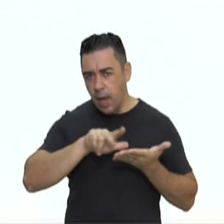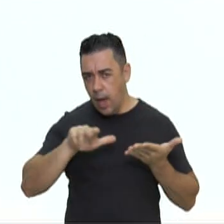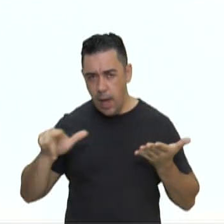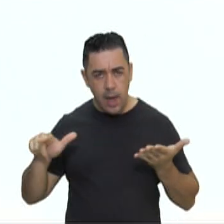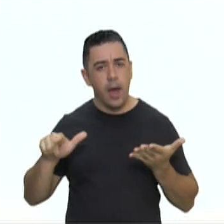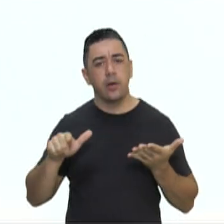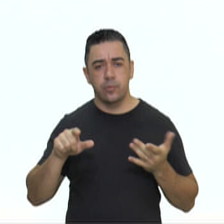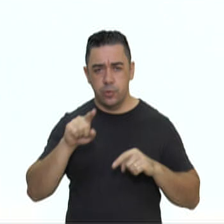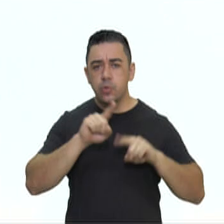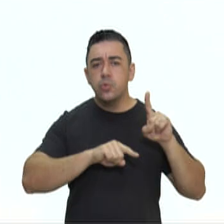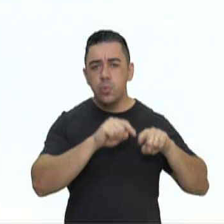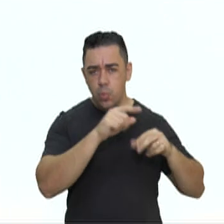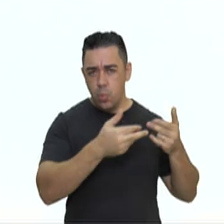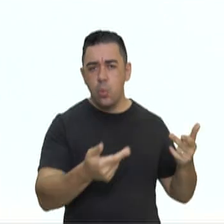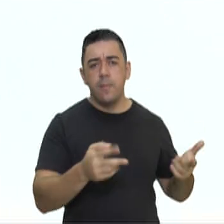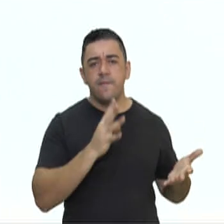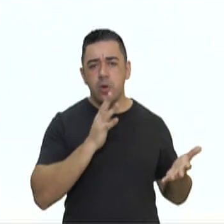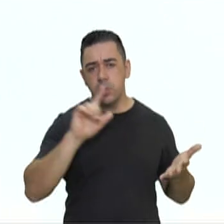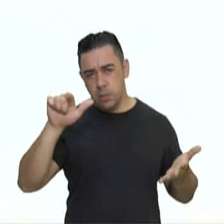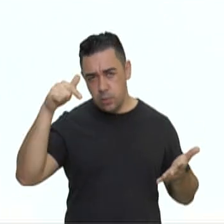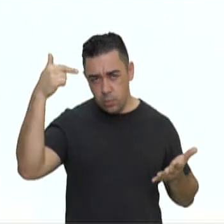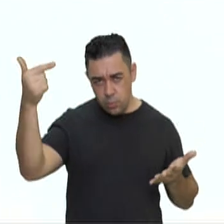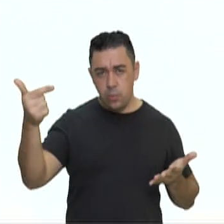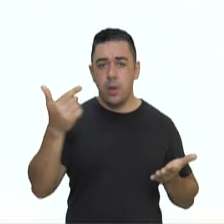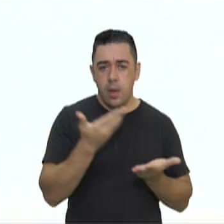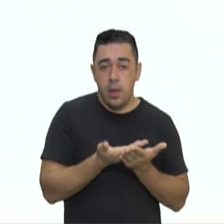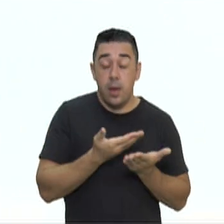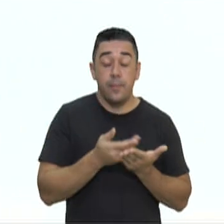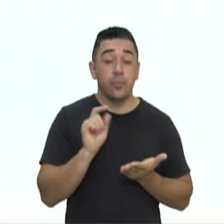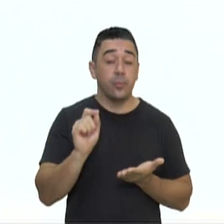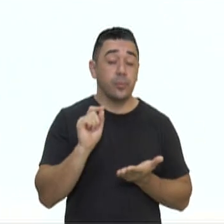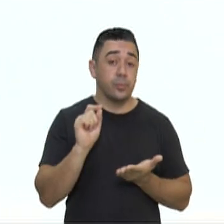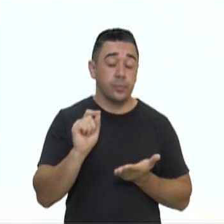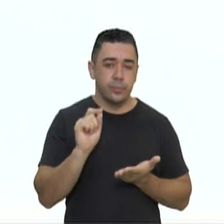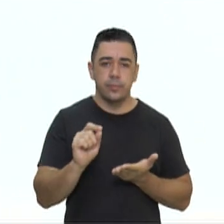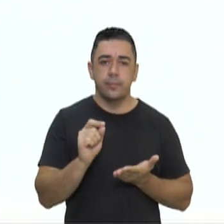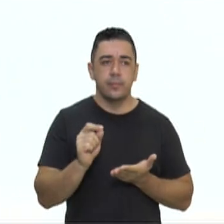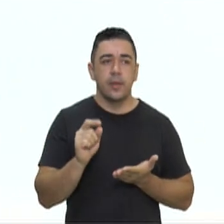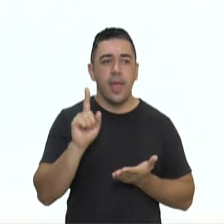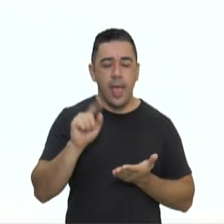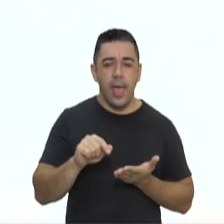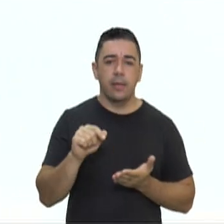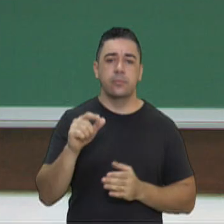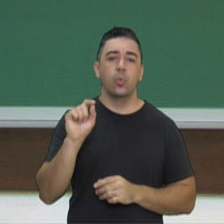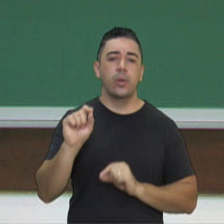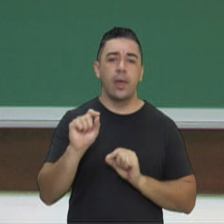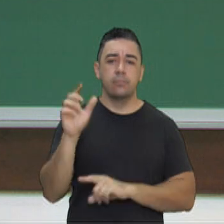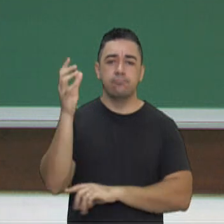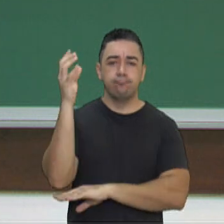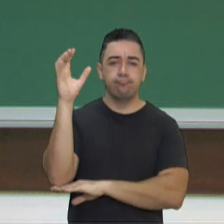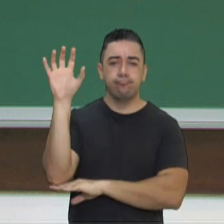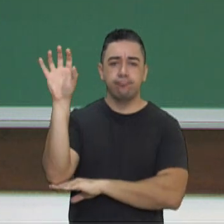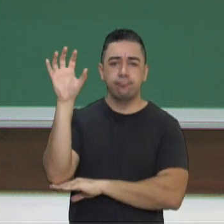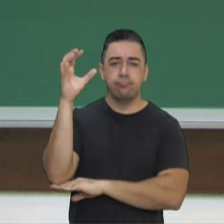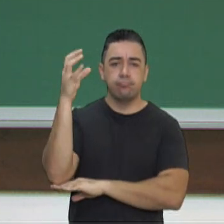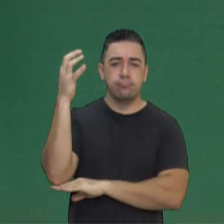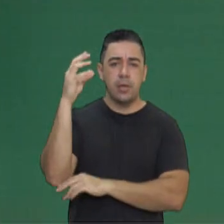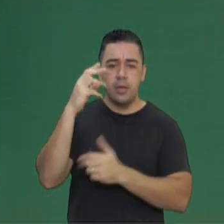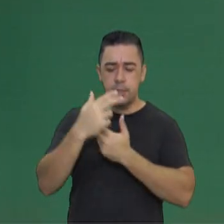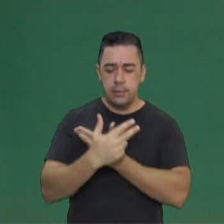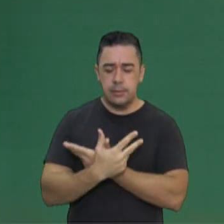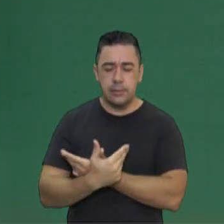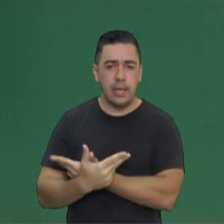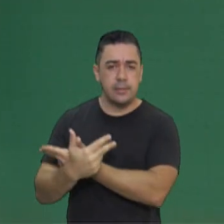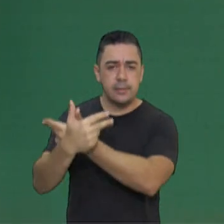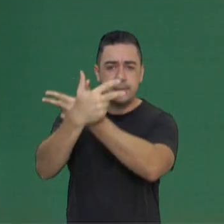gente vai conhecer na nossa próxima aula, eles são coletados muitos por satélites. Esses